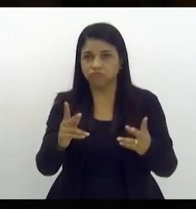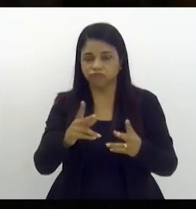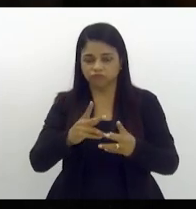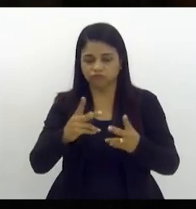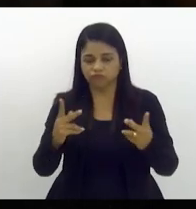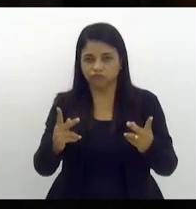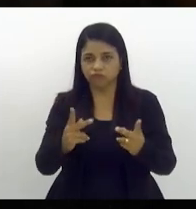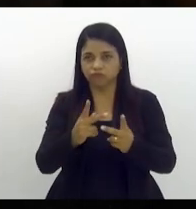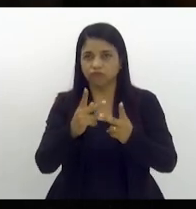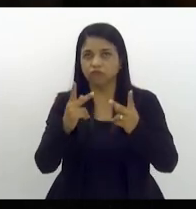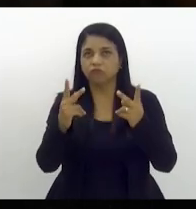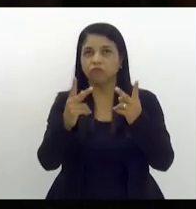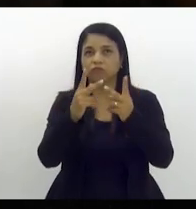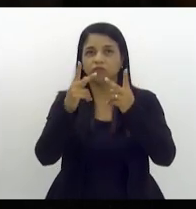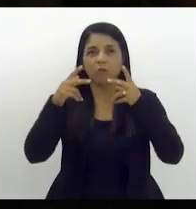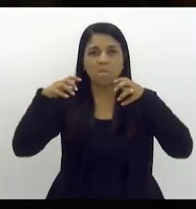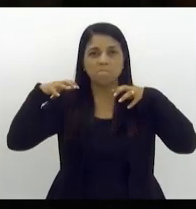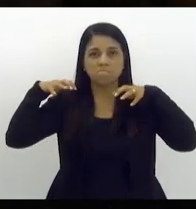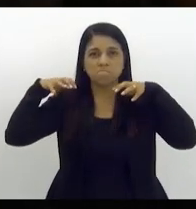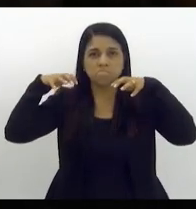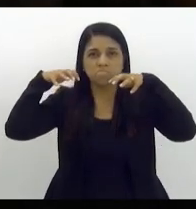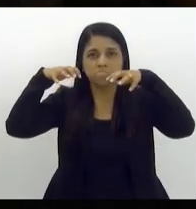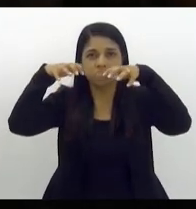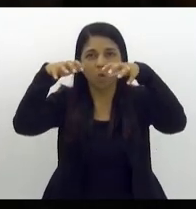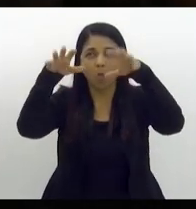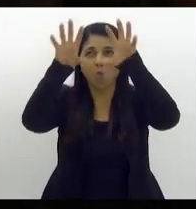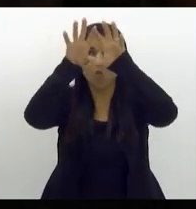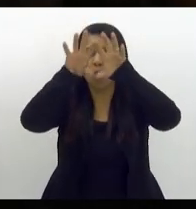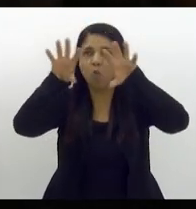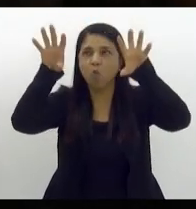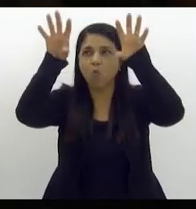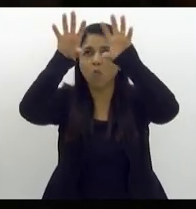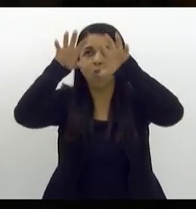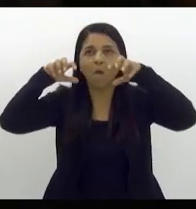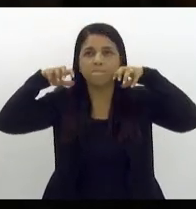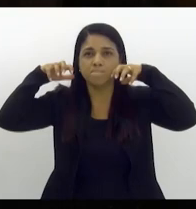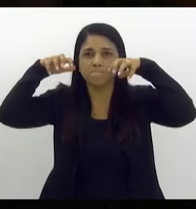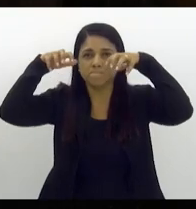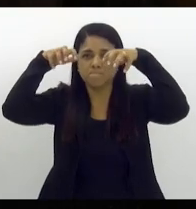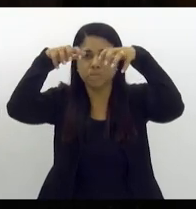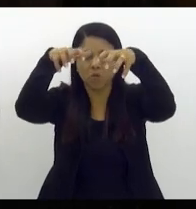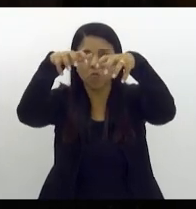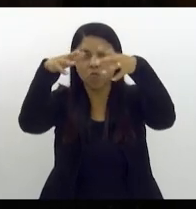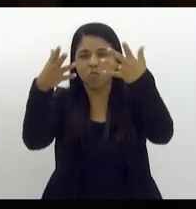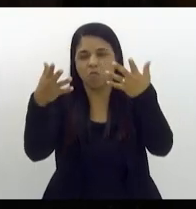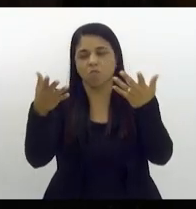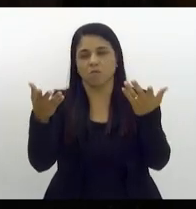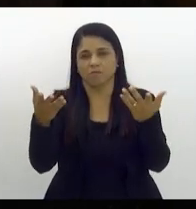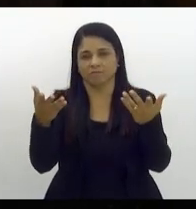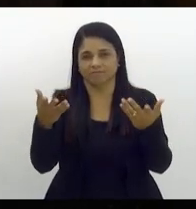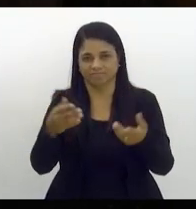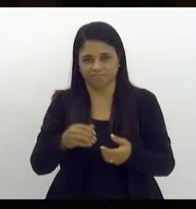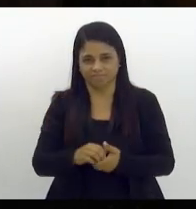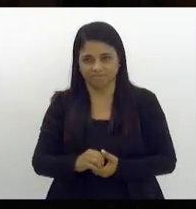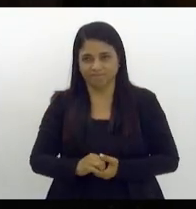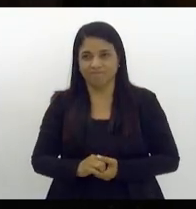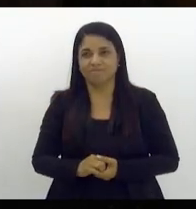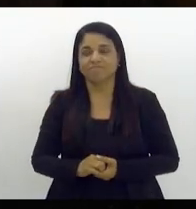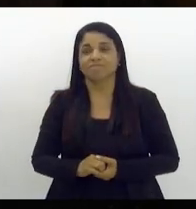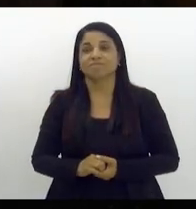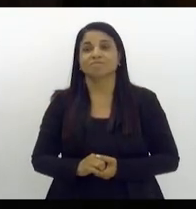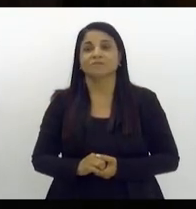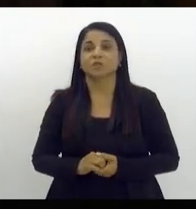e, por via de consequência, o regime de chuva se torna mais intenso, porque tudo